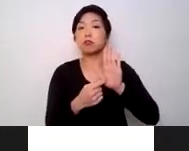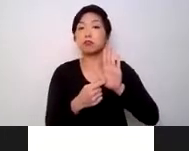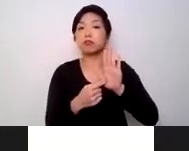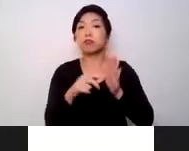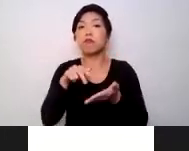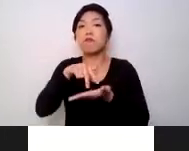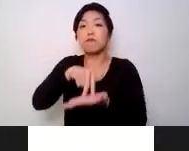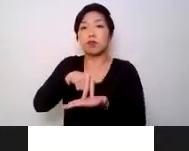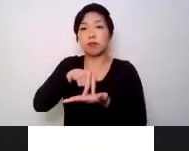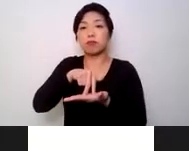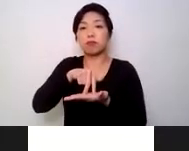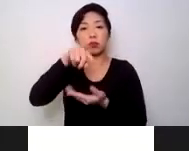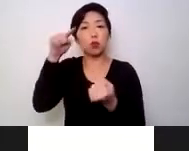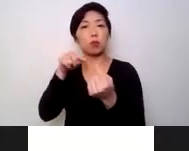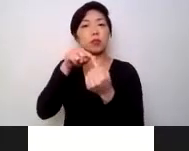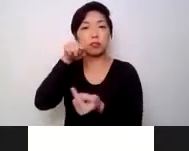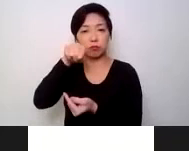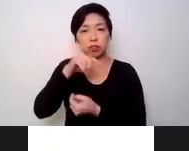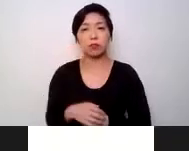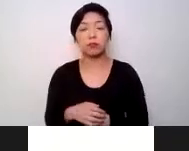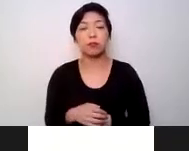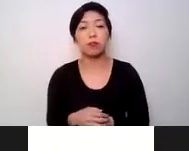o objetivo com essa forma pesada